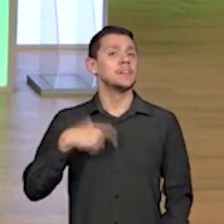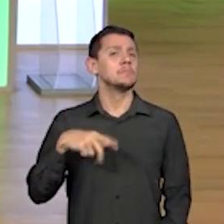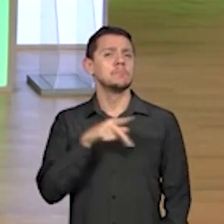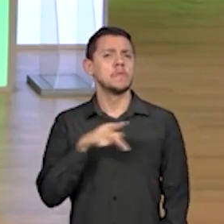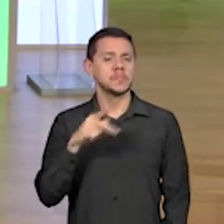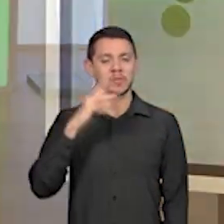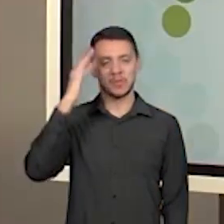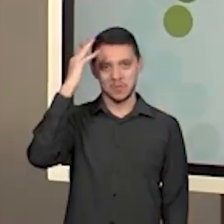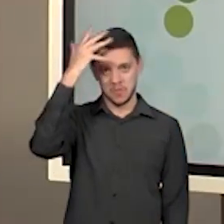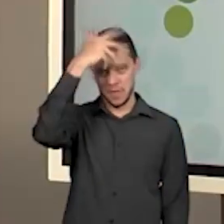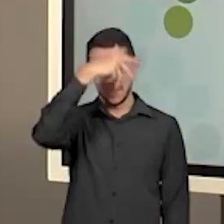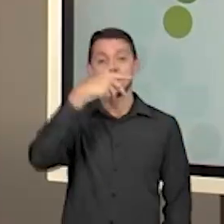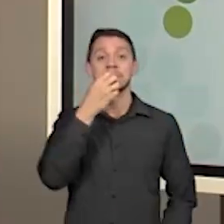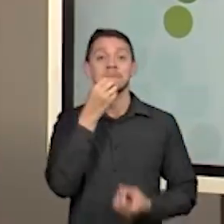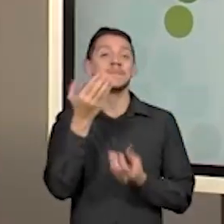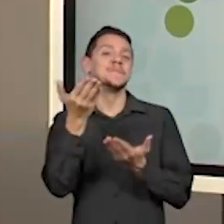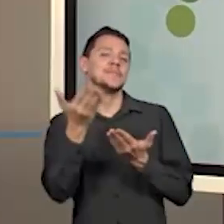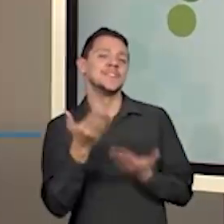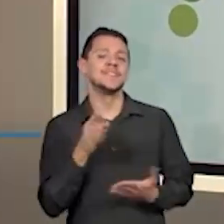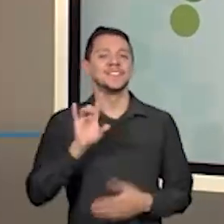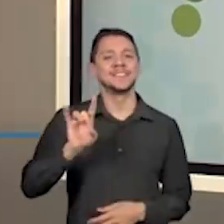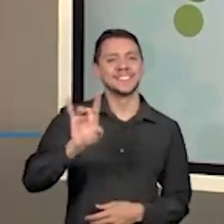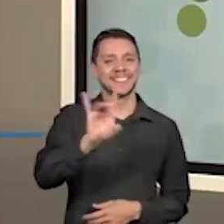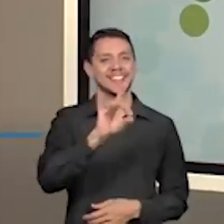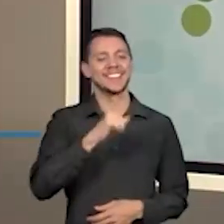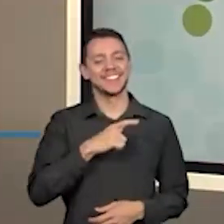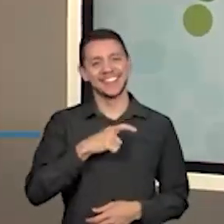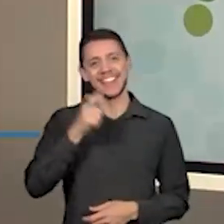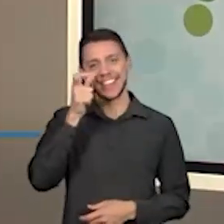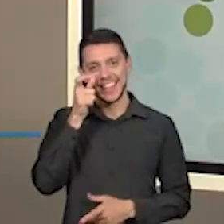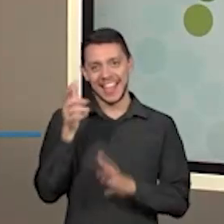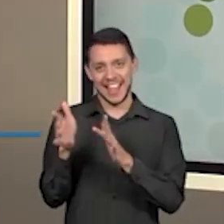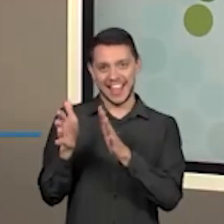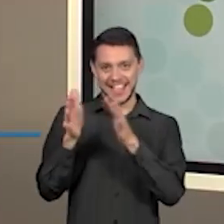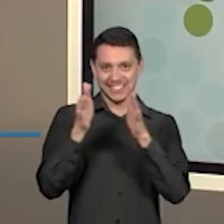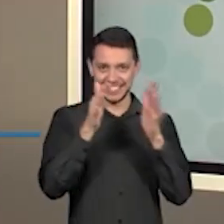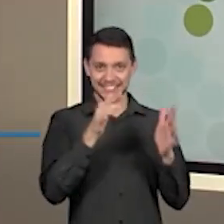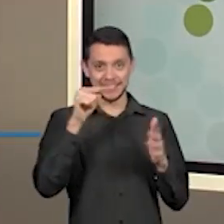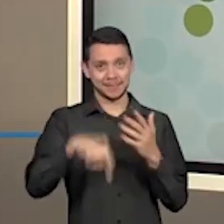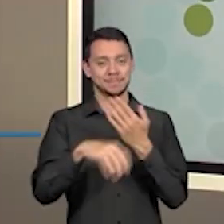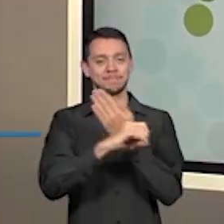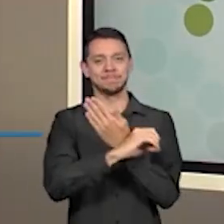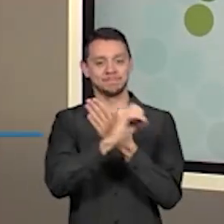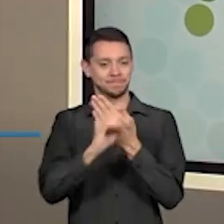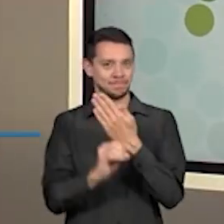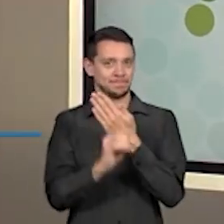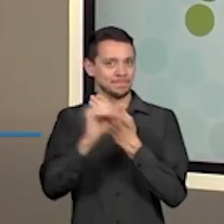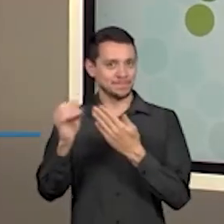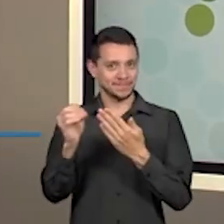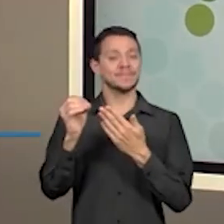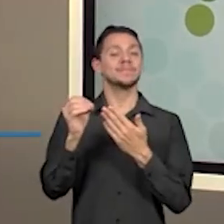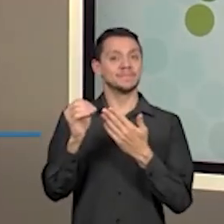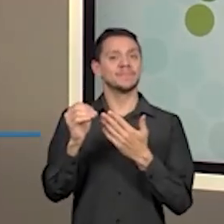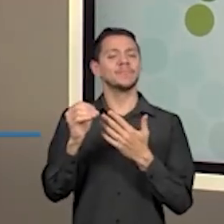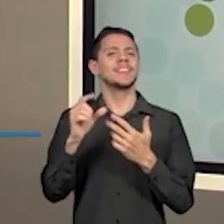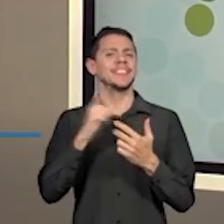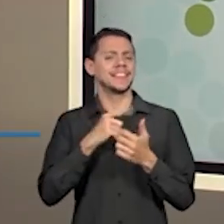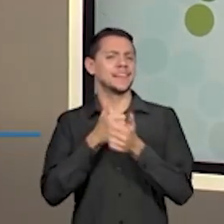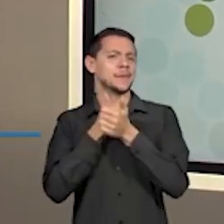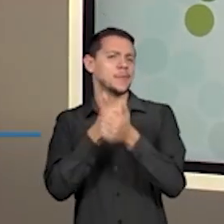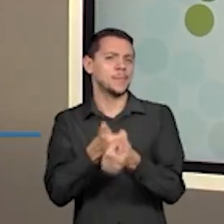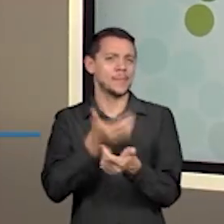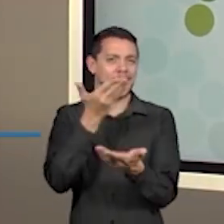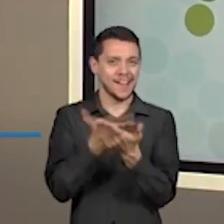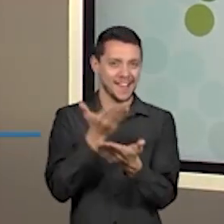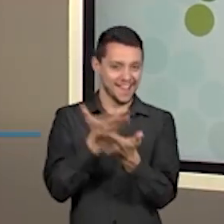as boas-vindas a todos vocês que nos assistem pelos canais do Centro de Mídias da Educação de São Paulo, que acompanham essa aula, que fazem